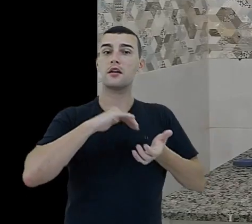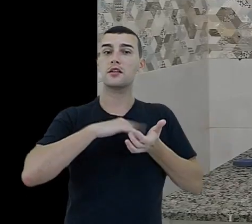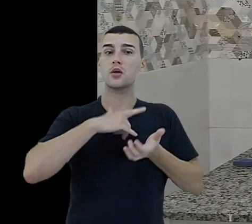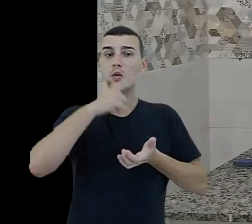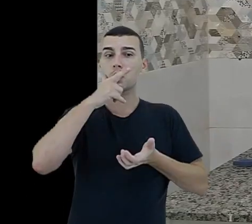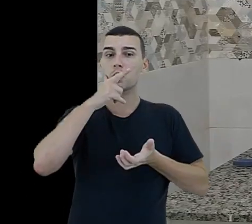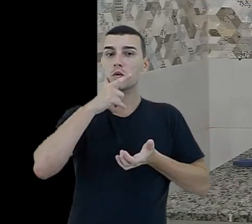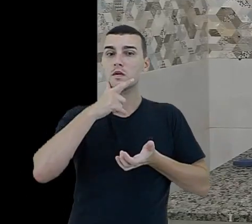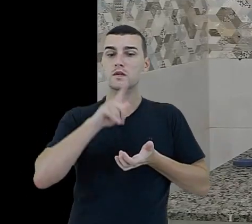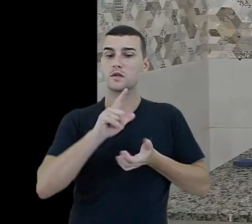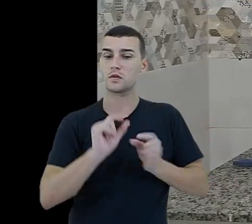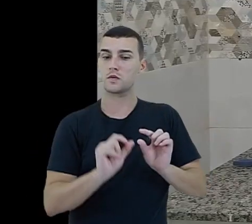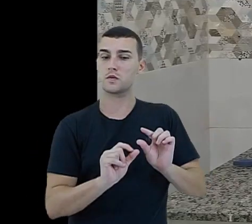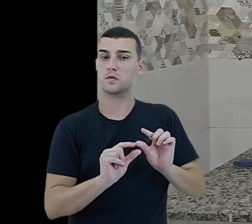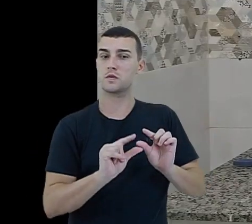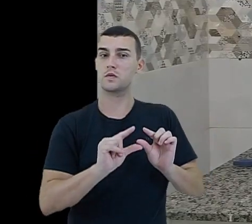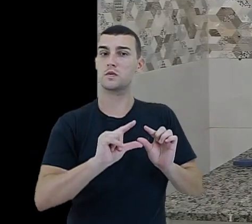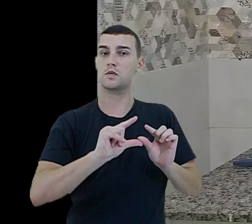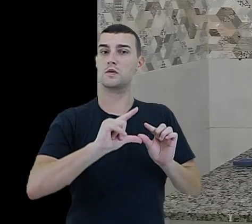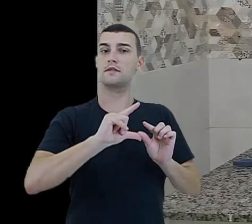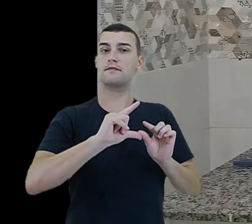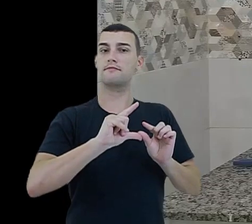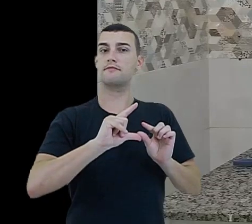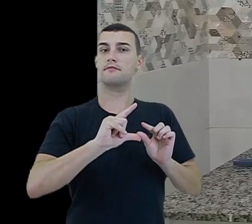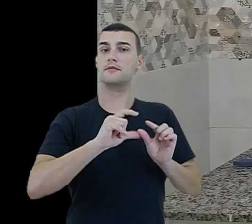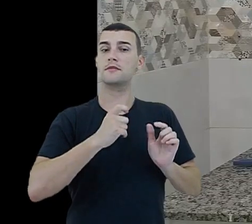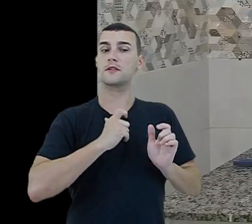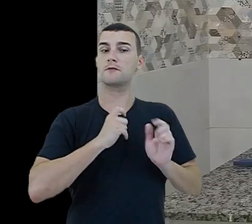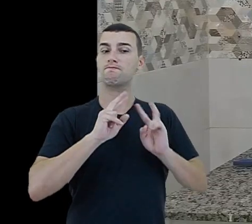chegar à capacidade que eu tenha